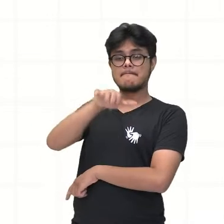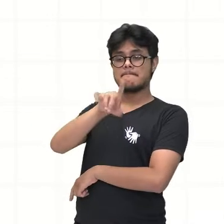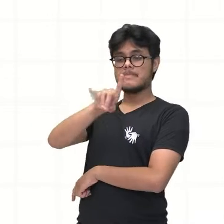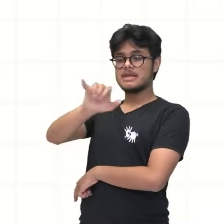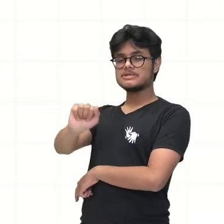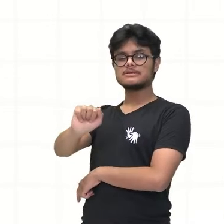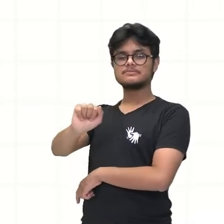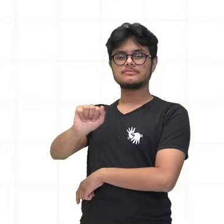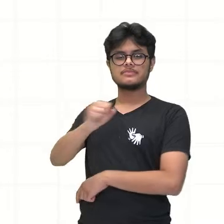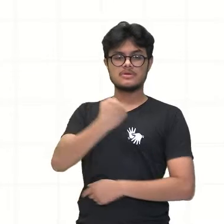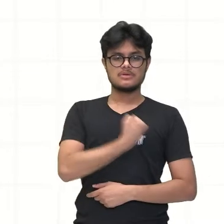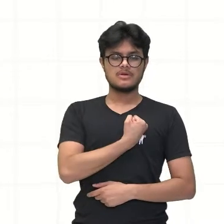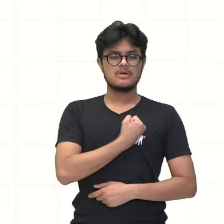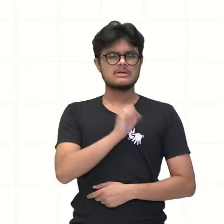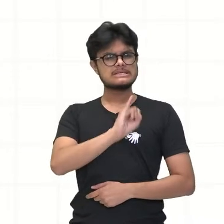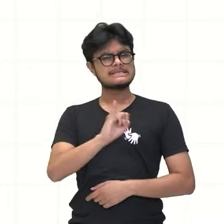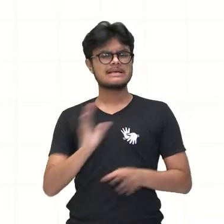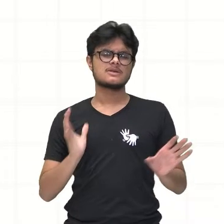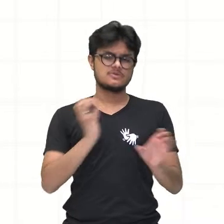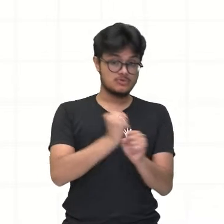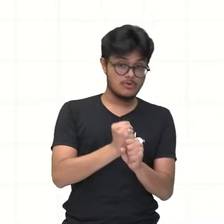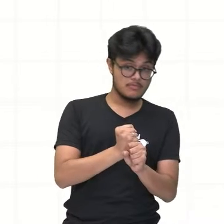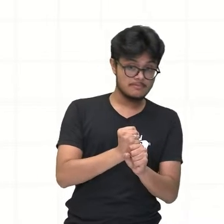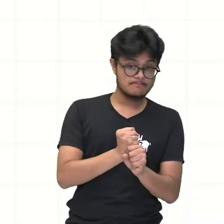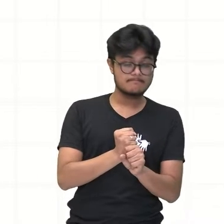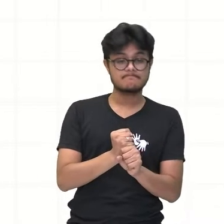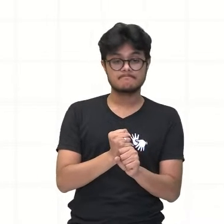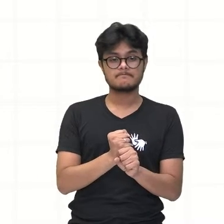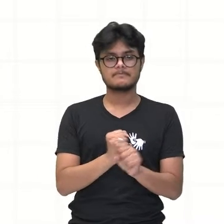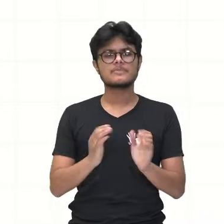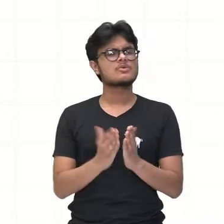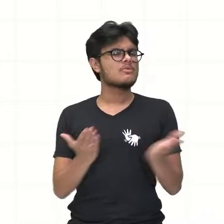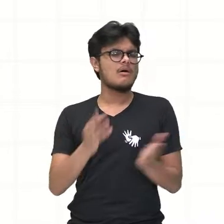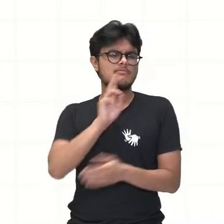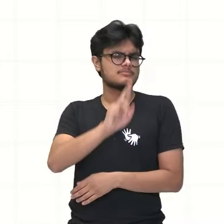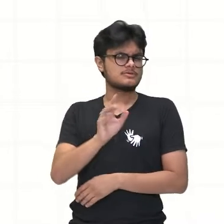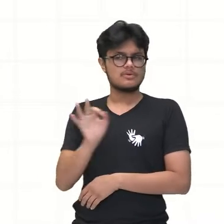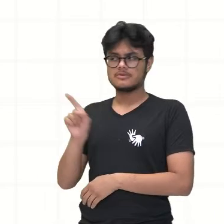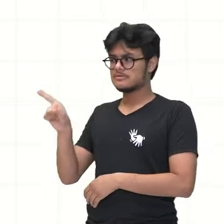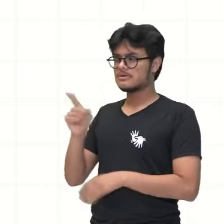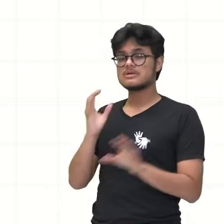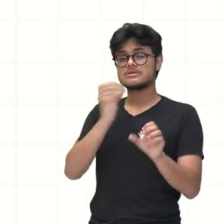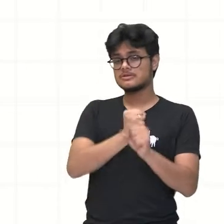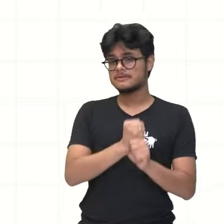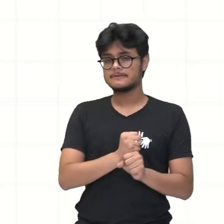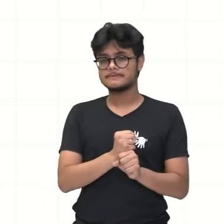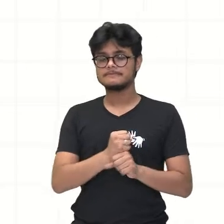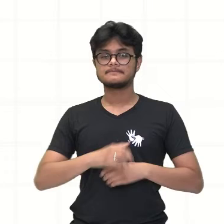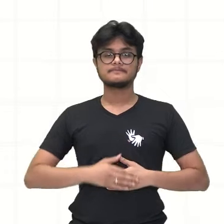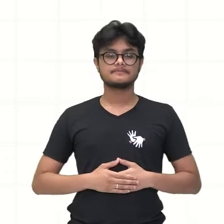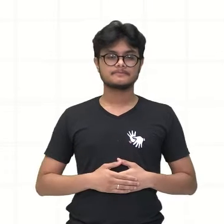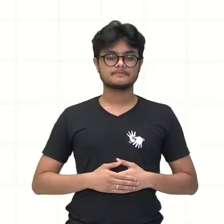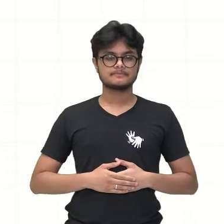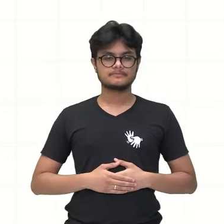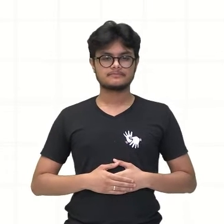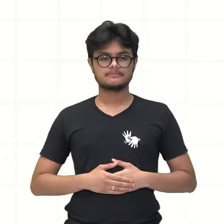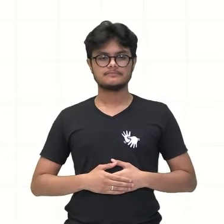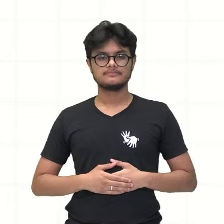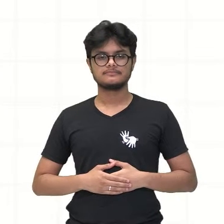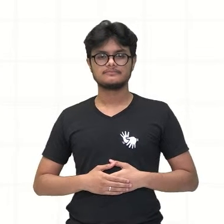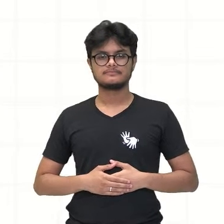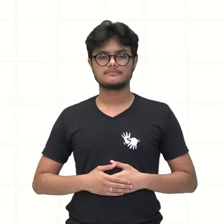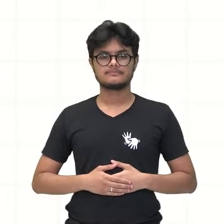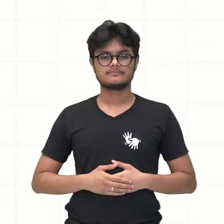faço? Eu somo esses 3 valores, né? Qual é o resultado? 1 mais 2 é 3, 3 mais 3